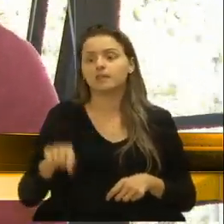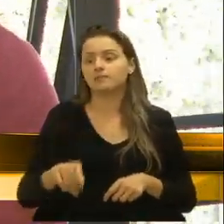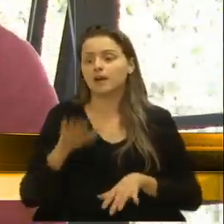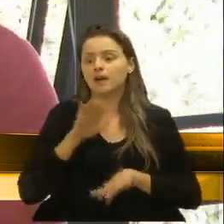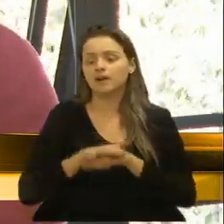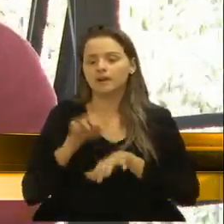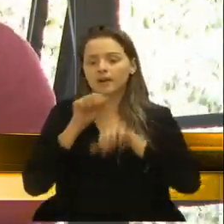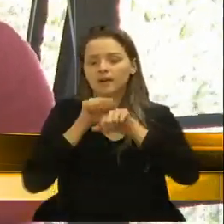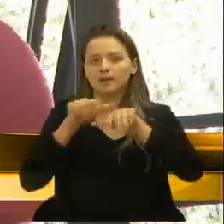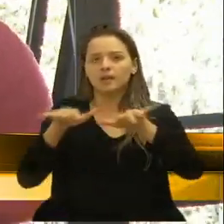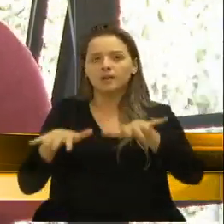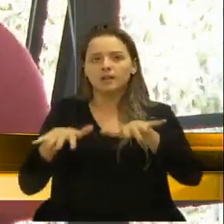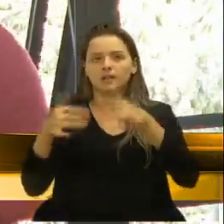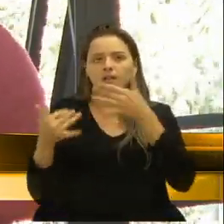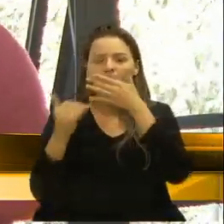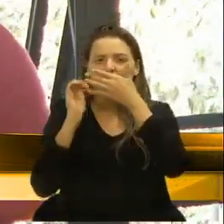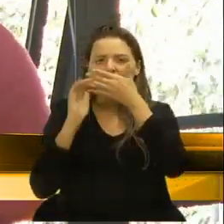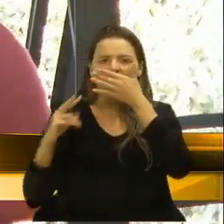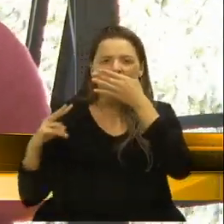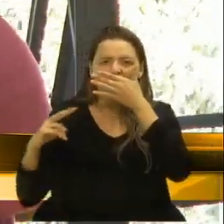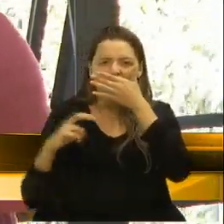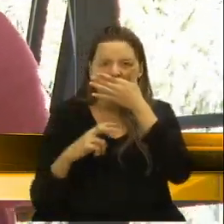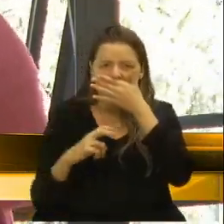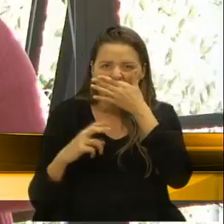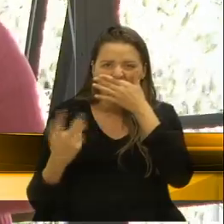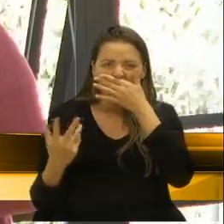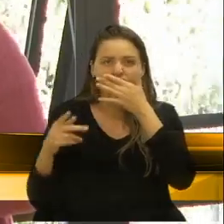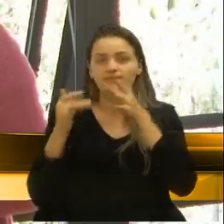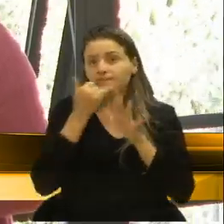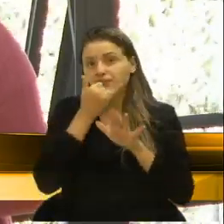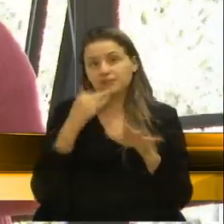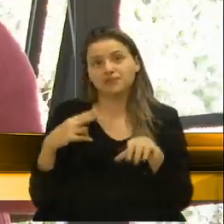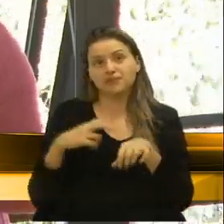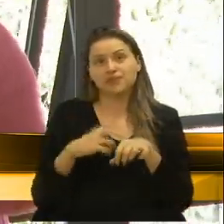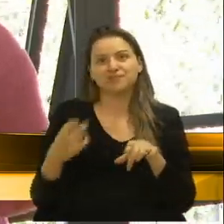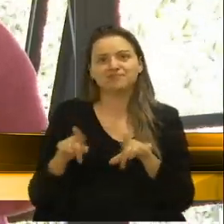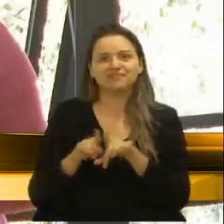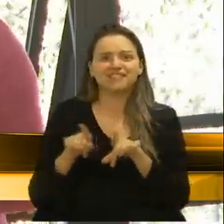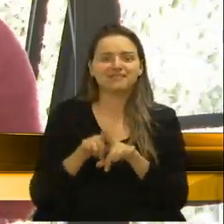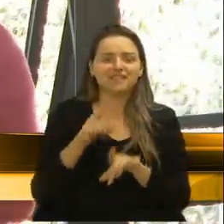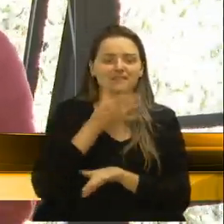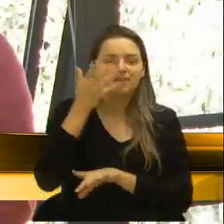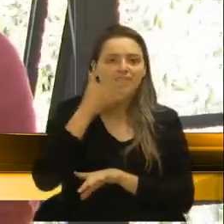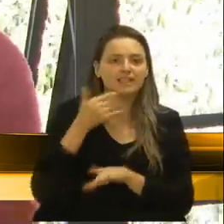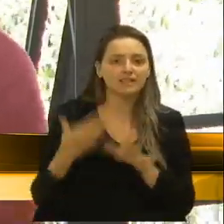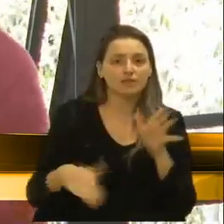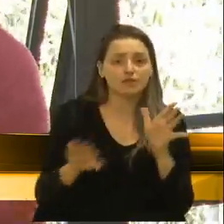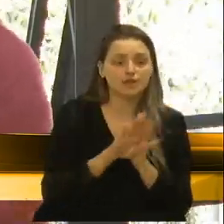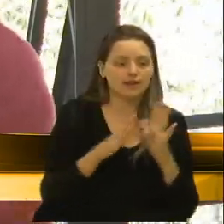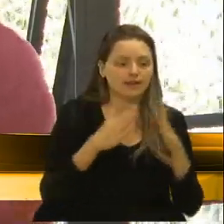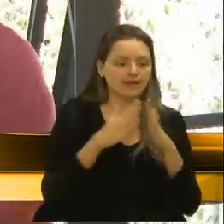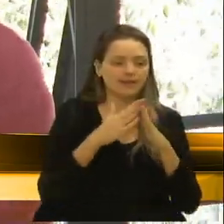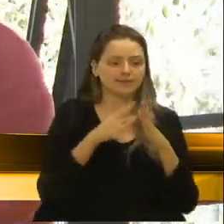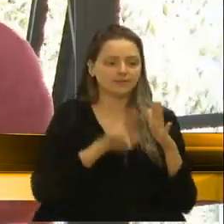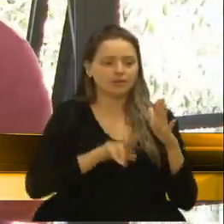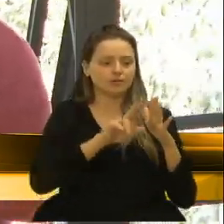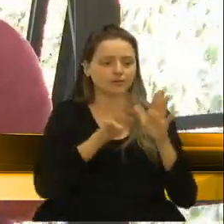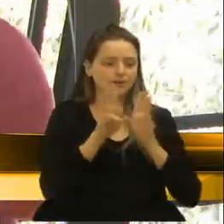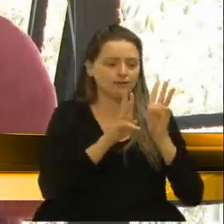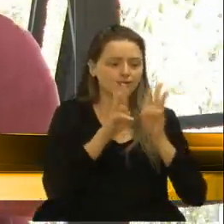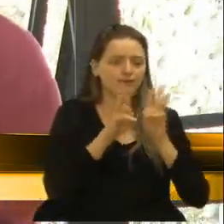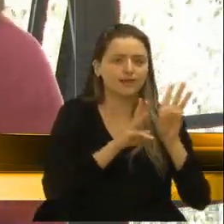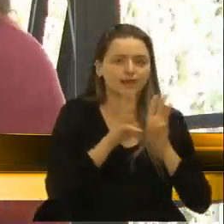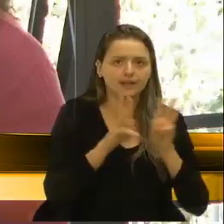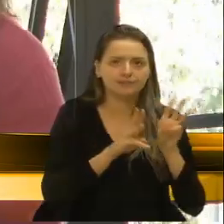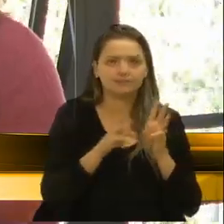de transmissão do vírus. E as crianças, elas vão chegar em casa, vão pegar a van escolar,